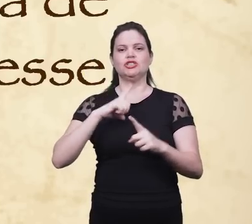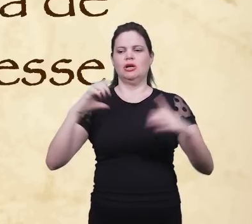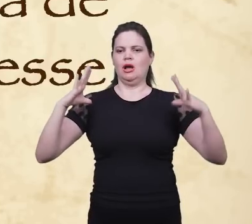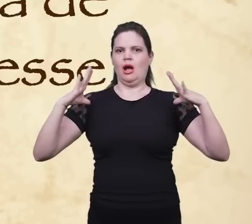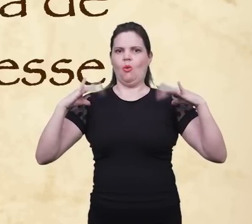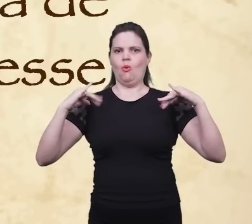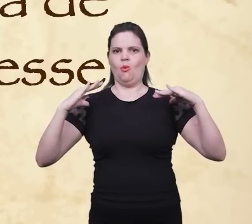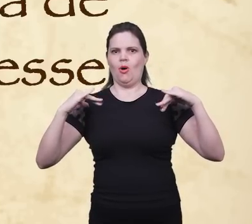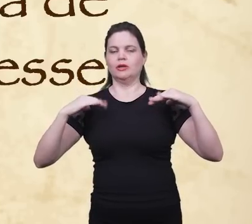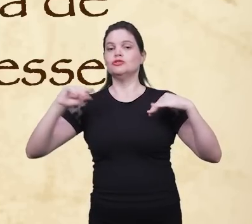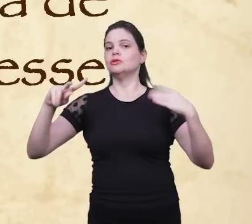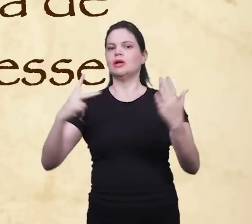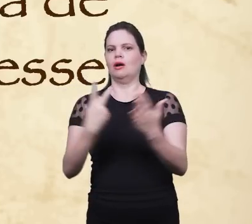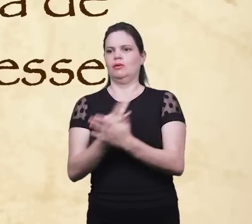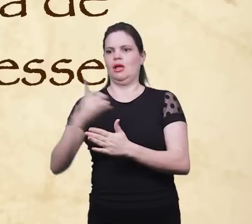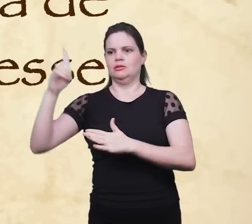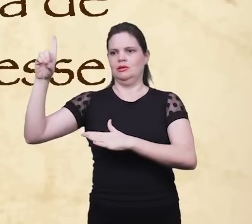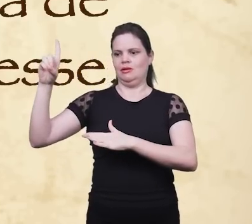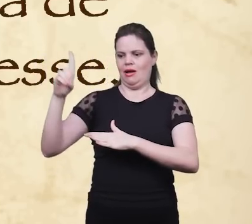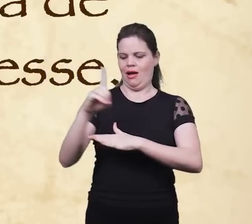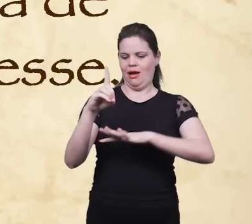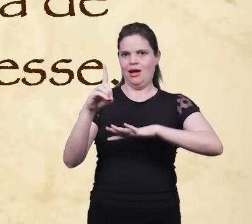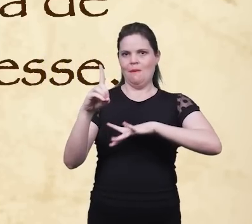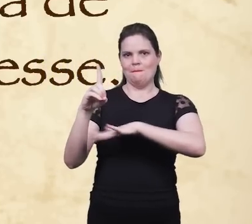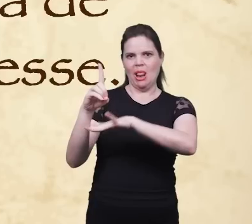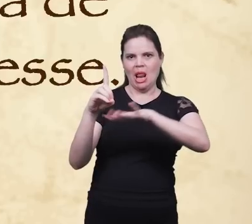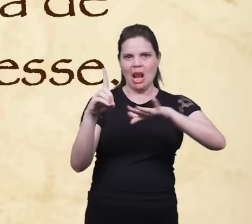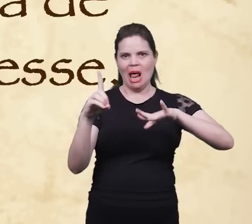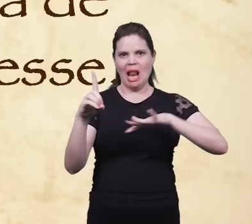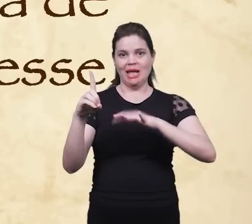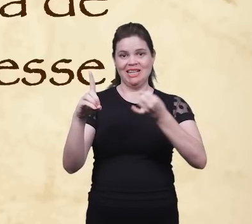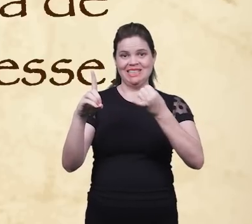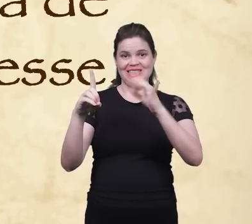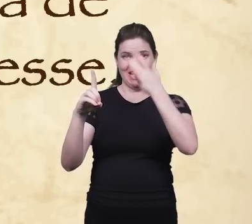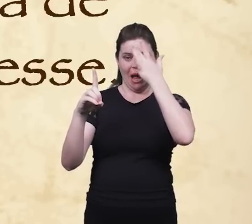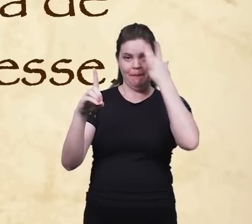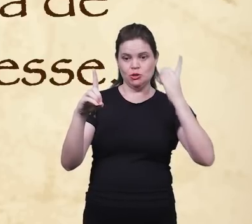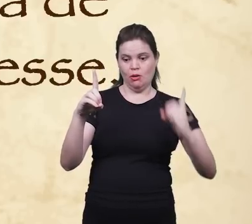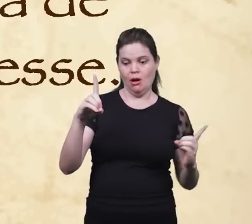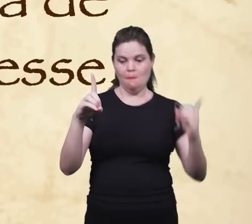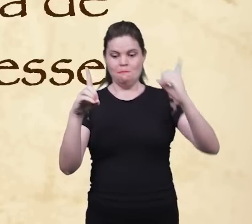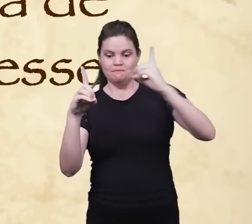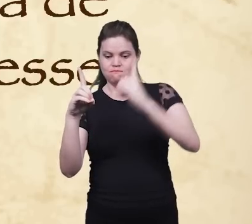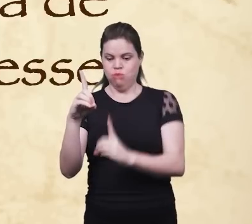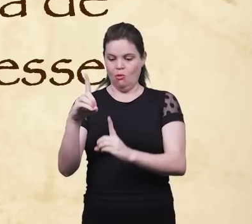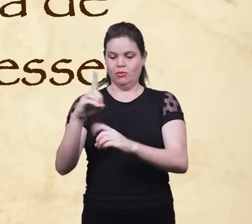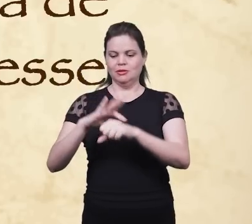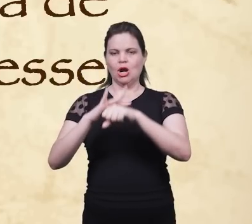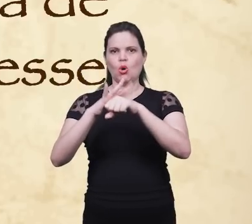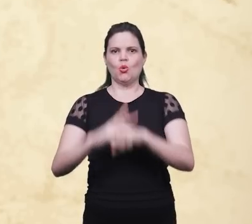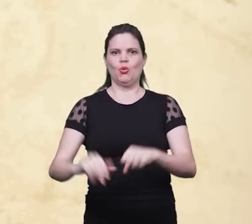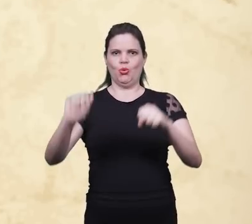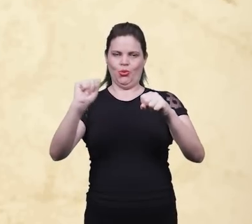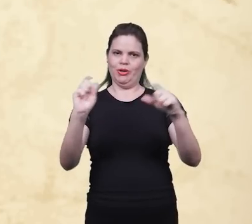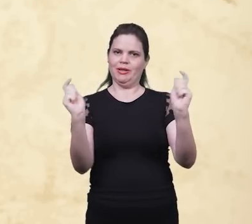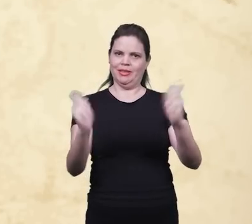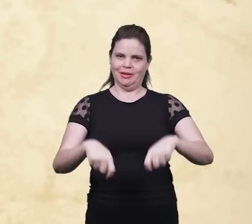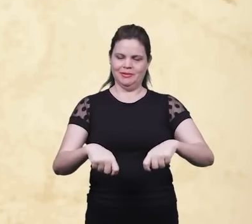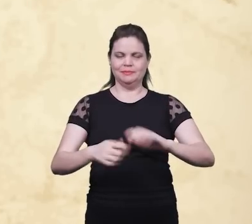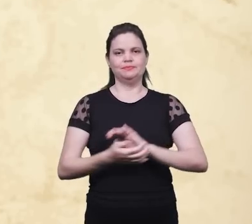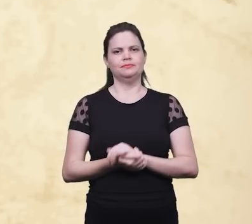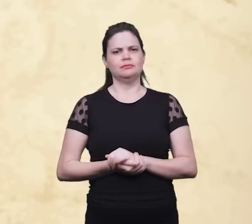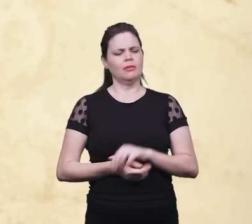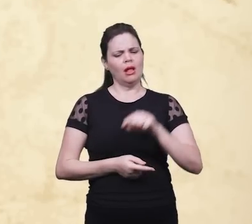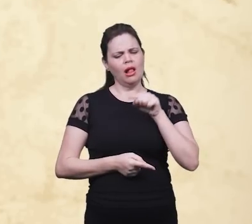água. E o primeiro que ali descia, depois do movimento da água, sarava de qualquer enfermidade que tivesse. E estava